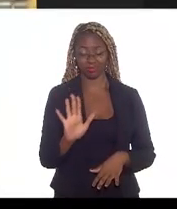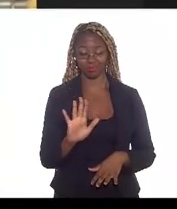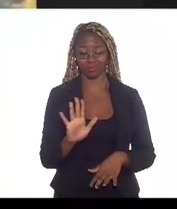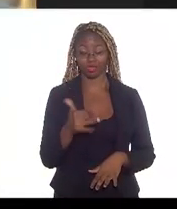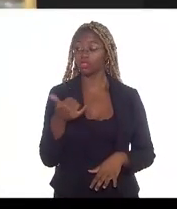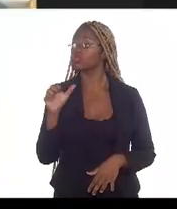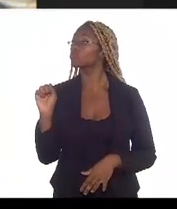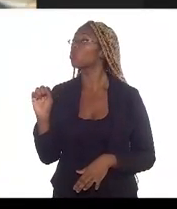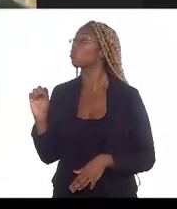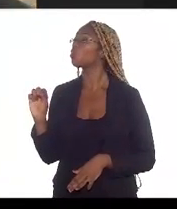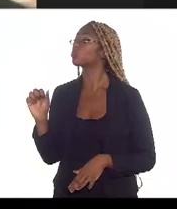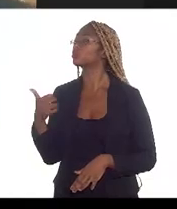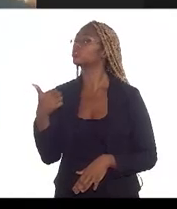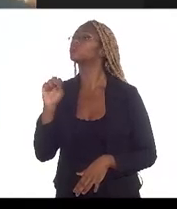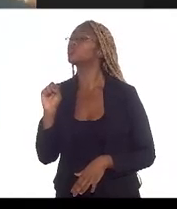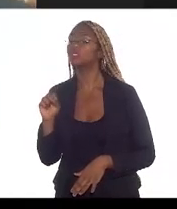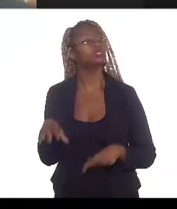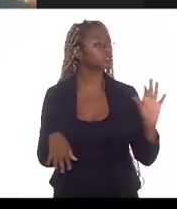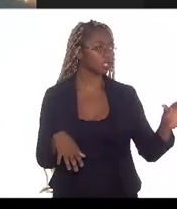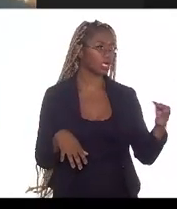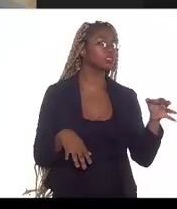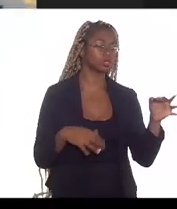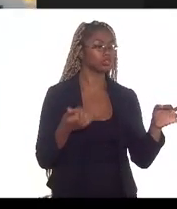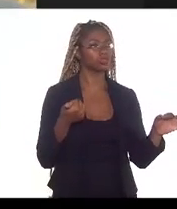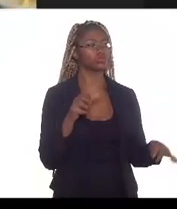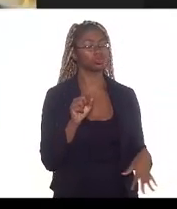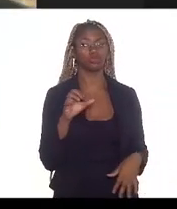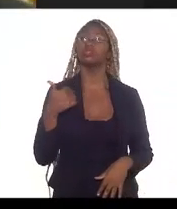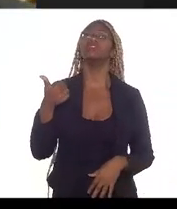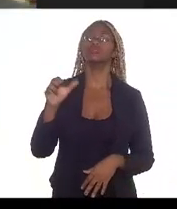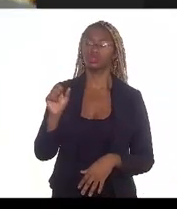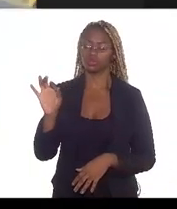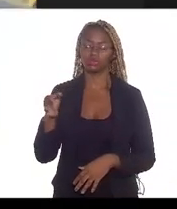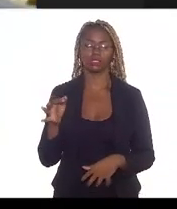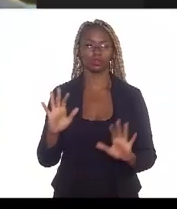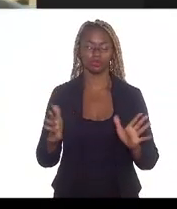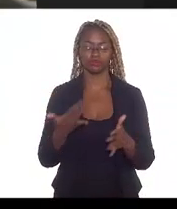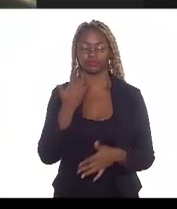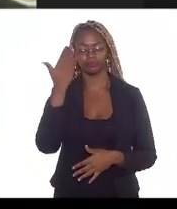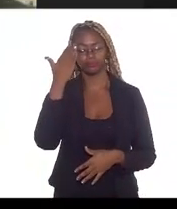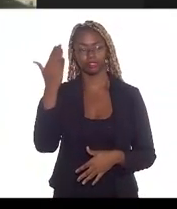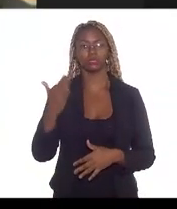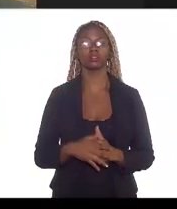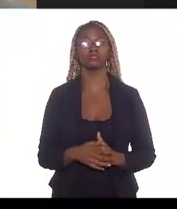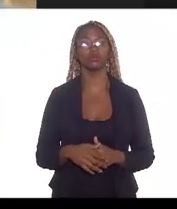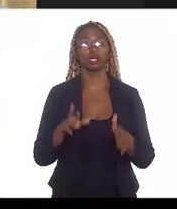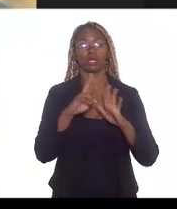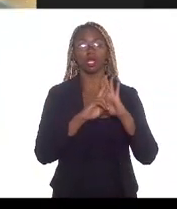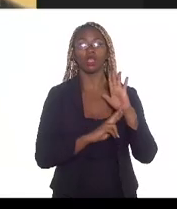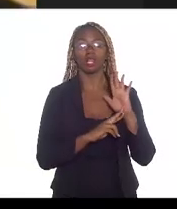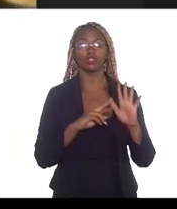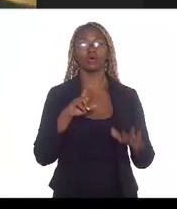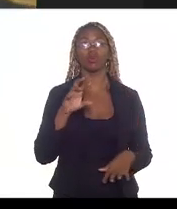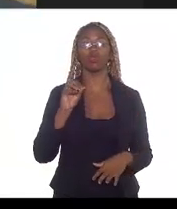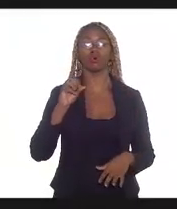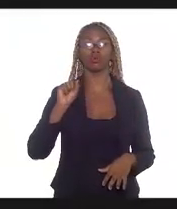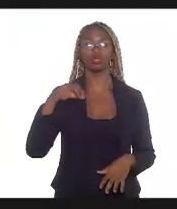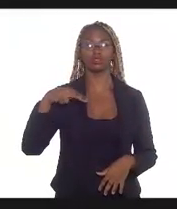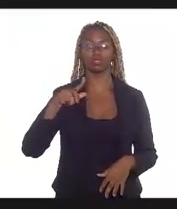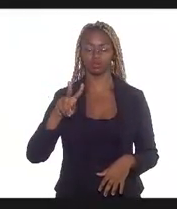18. Vamos para o 18. 18, tá certo. 18. Relator deputado Rosenberg Reis. Projeto de lei